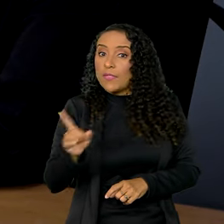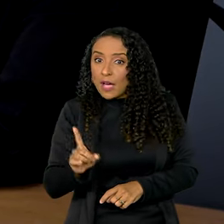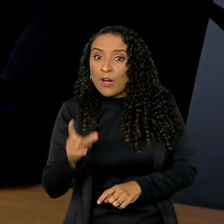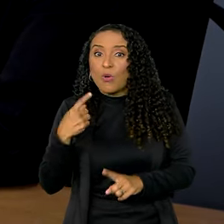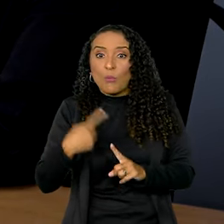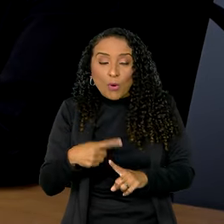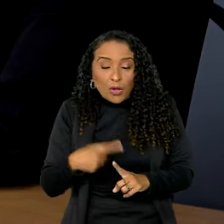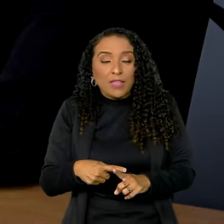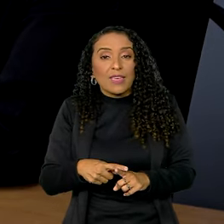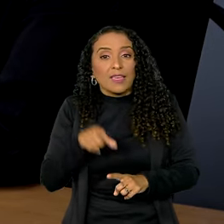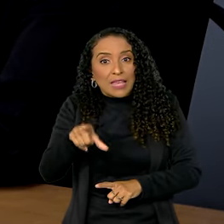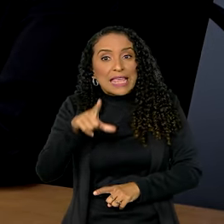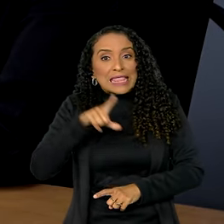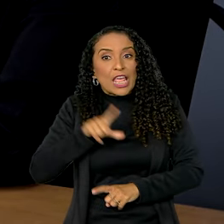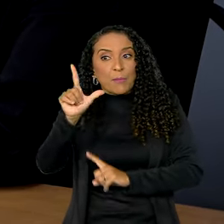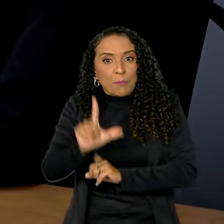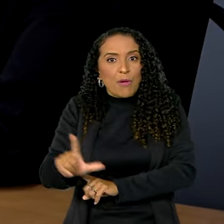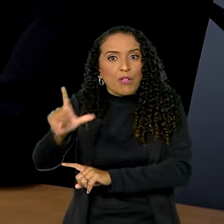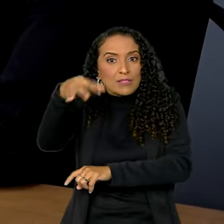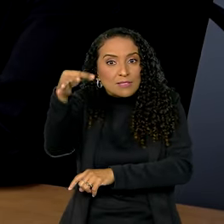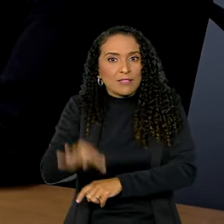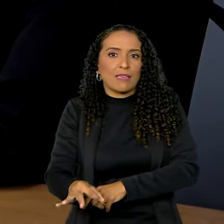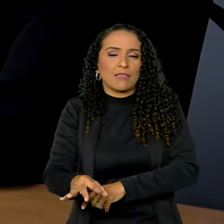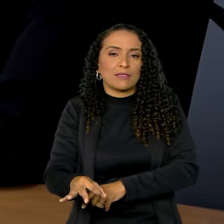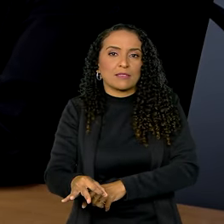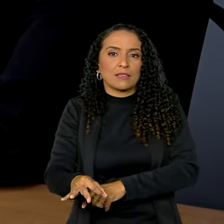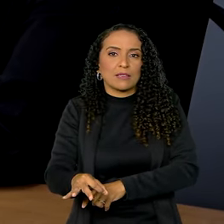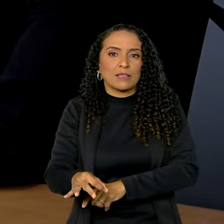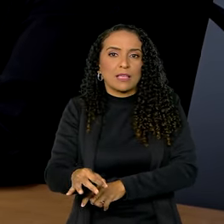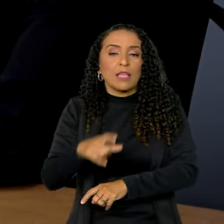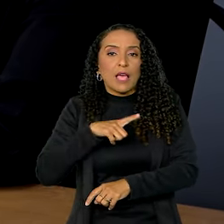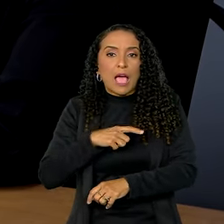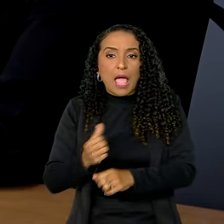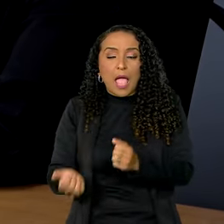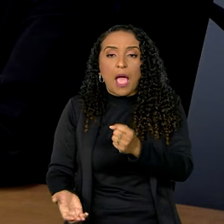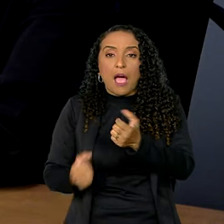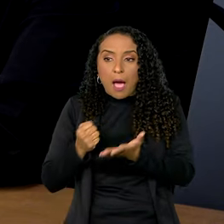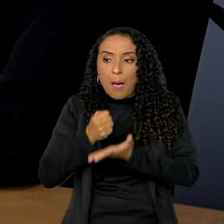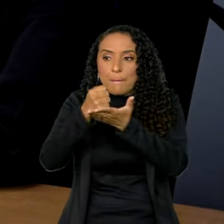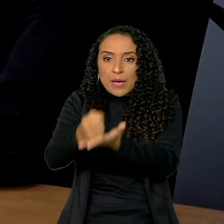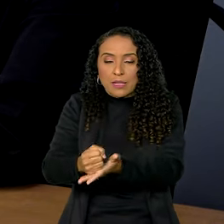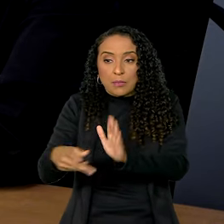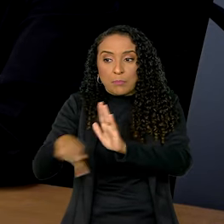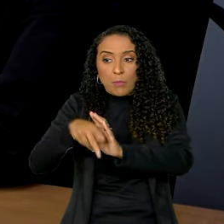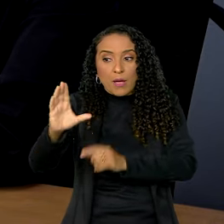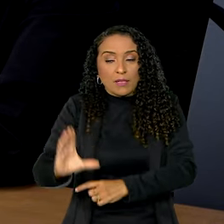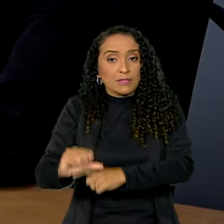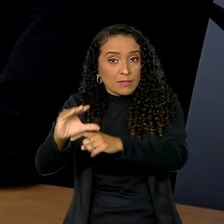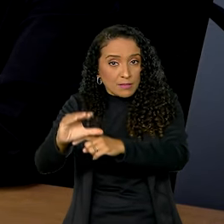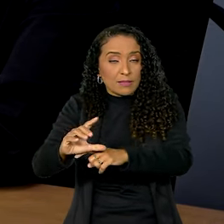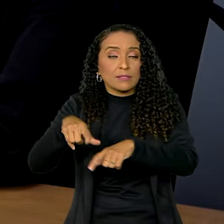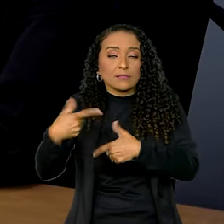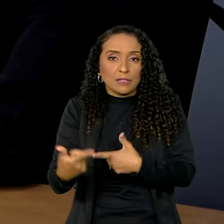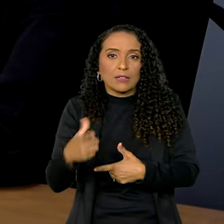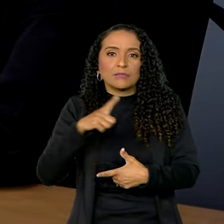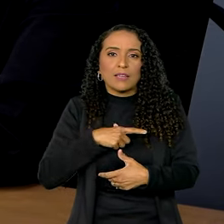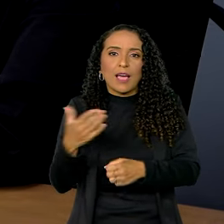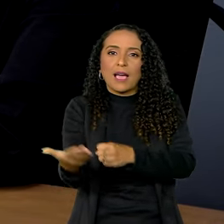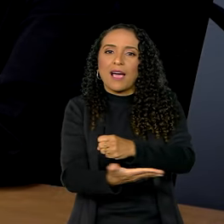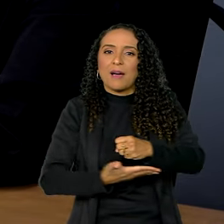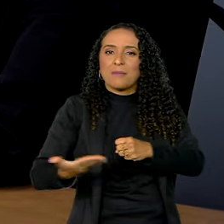lá porque tem uma lógica né a lógica amparada pela ciência e e isso dá Então esse esse